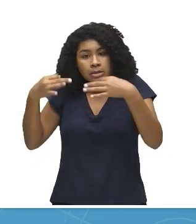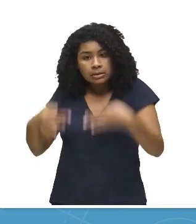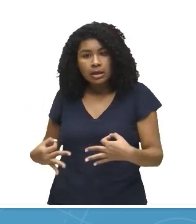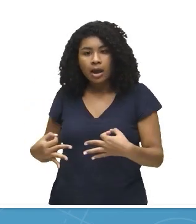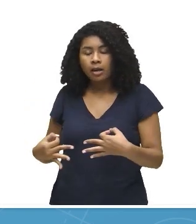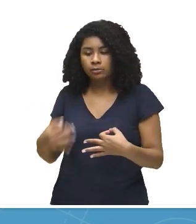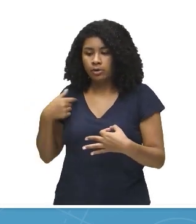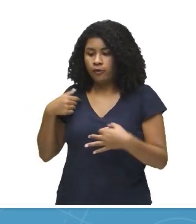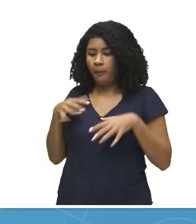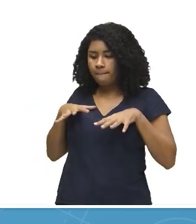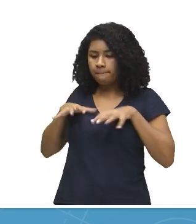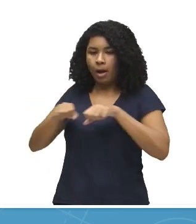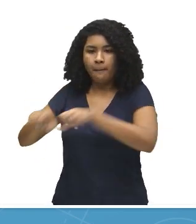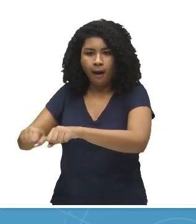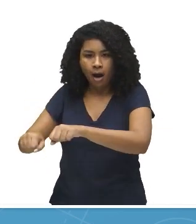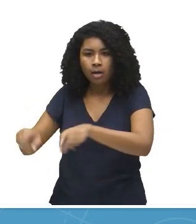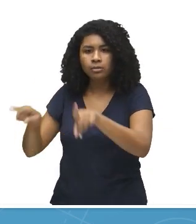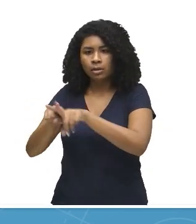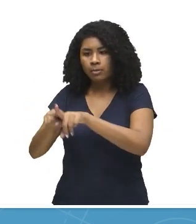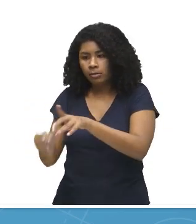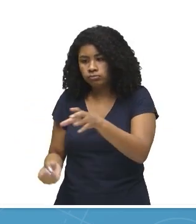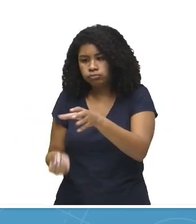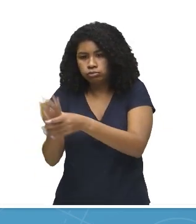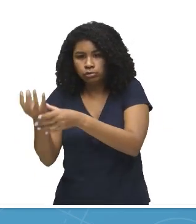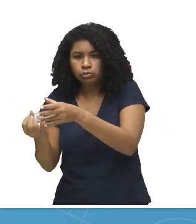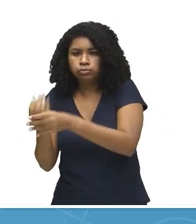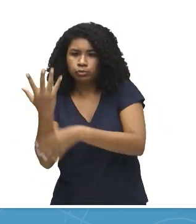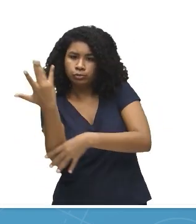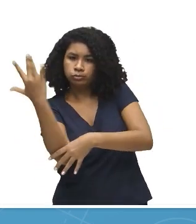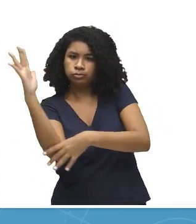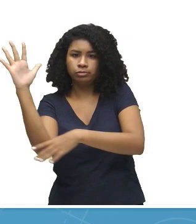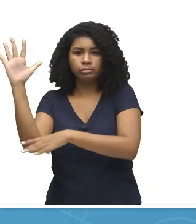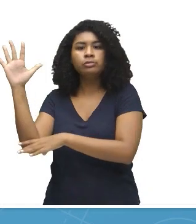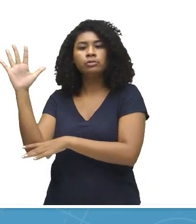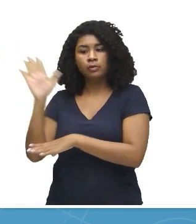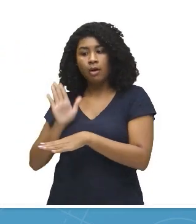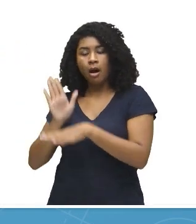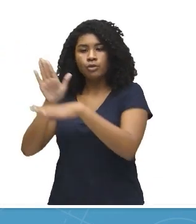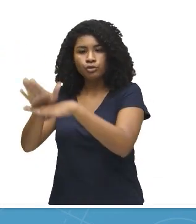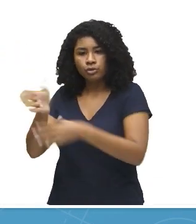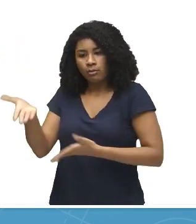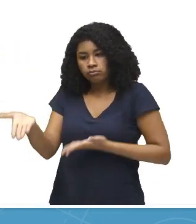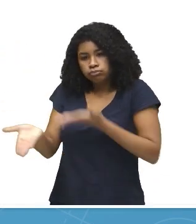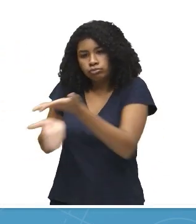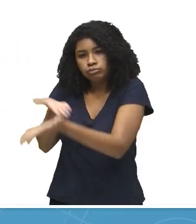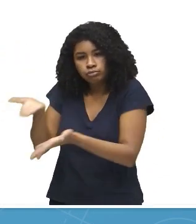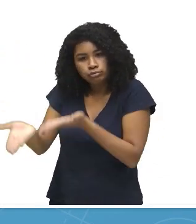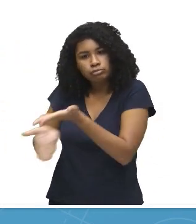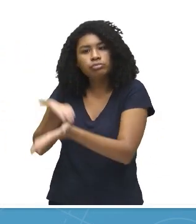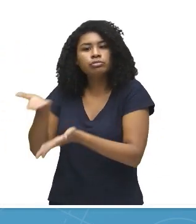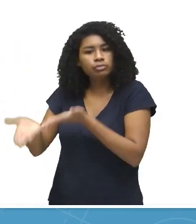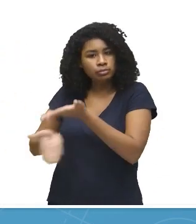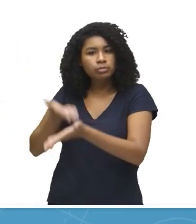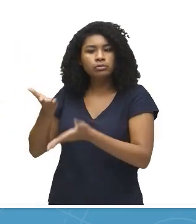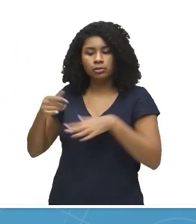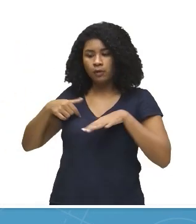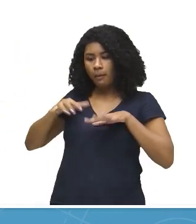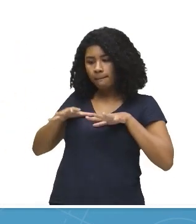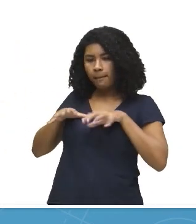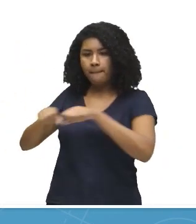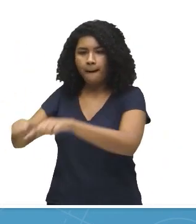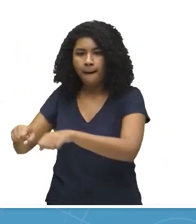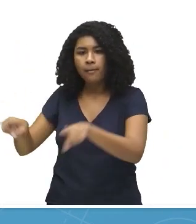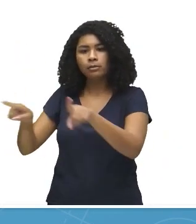uso daquela região, você vai utilizar ali aquela vegetação, você pode